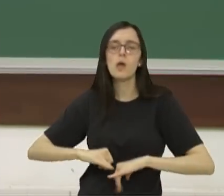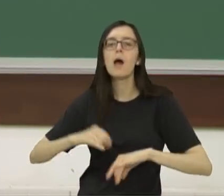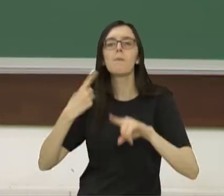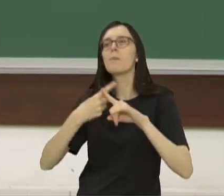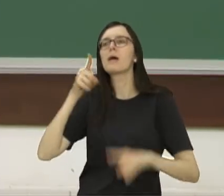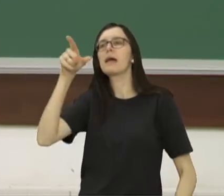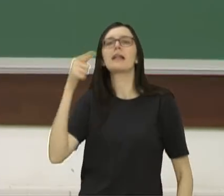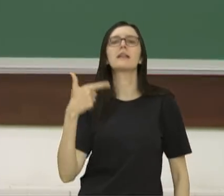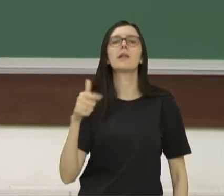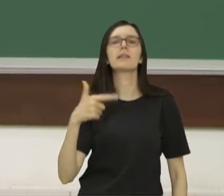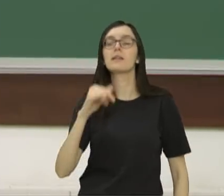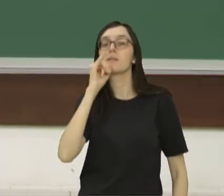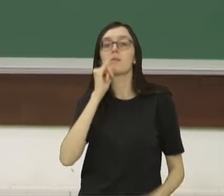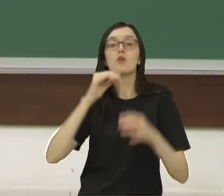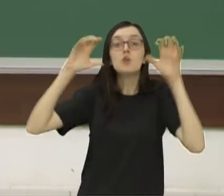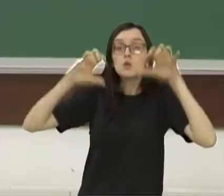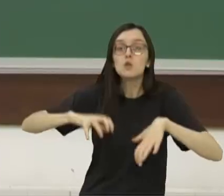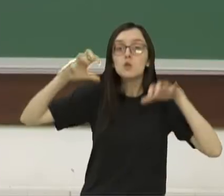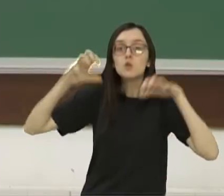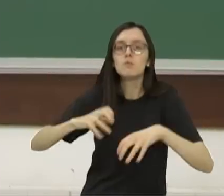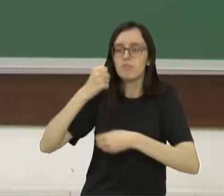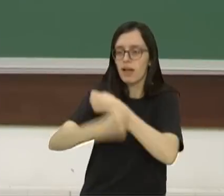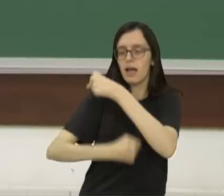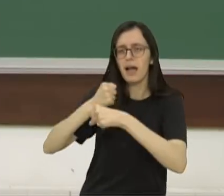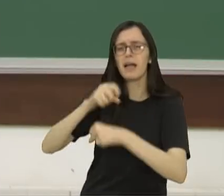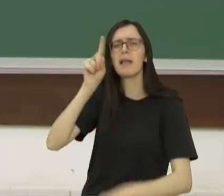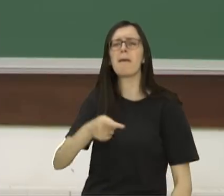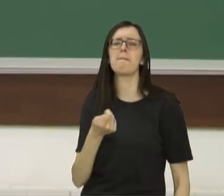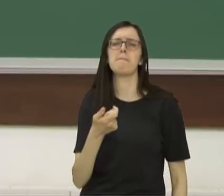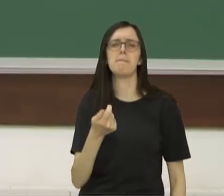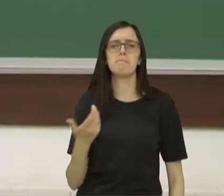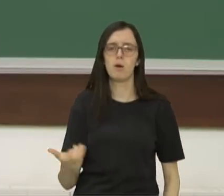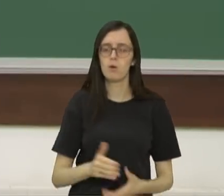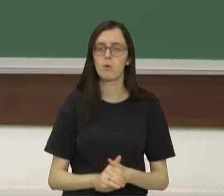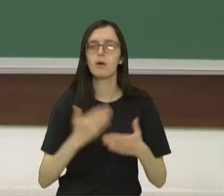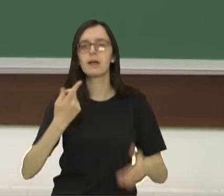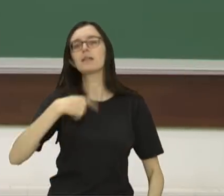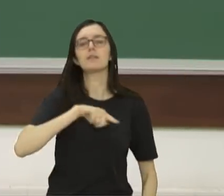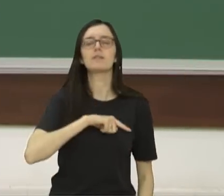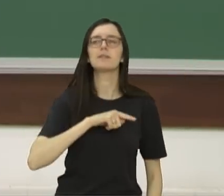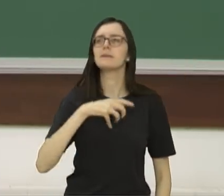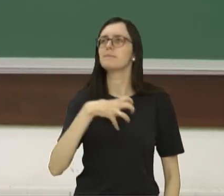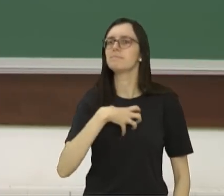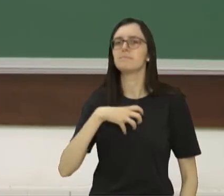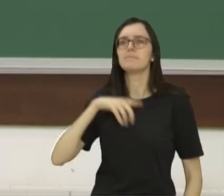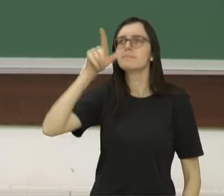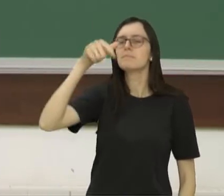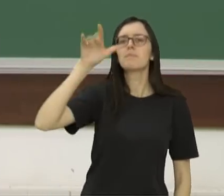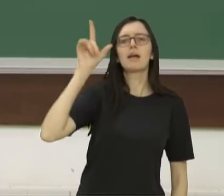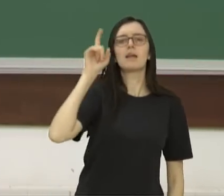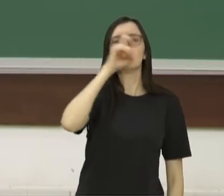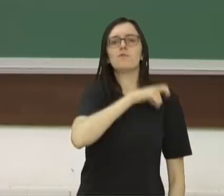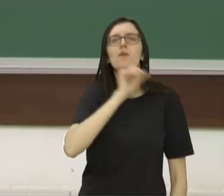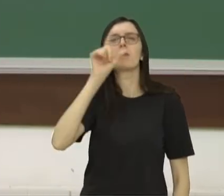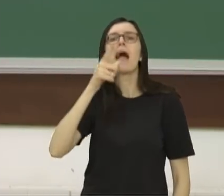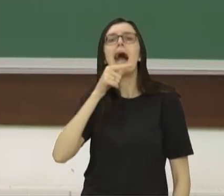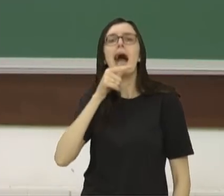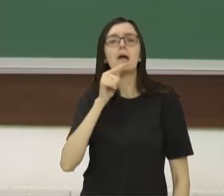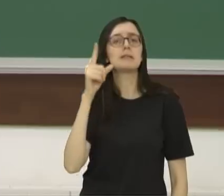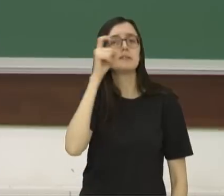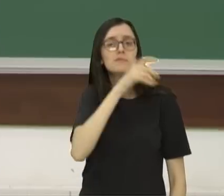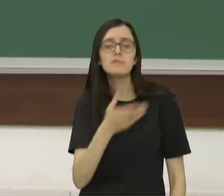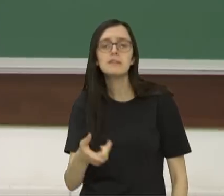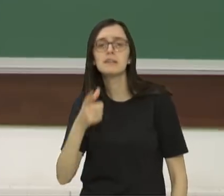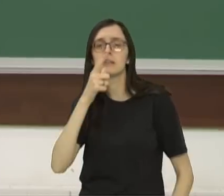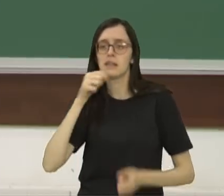não tem assim, a quantidade de chuvas anuais é muito pouco. Então eles têm muita dificuldade ali com acesso à água, né? Os